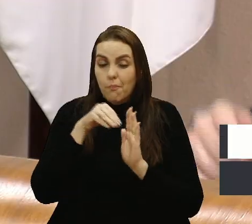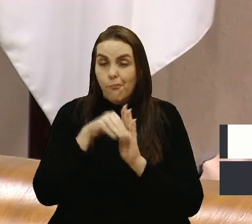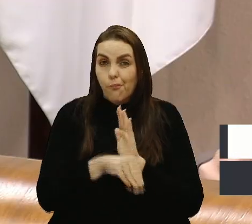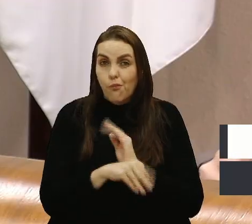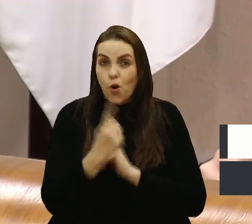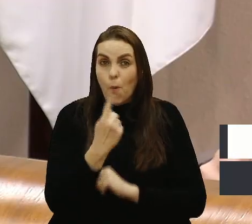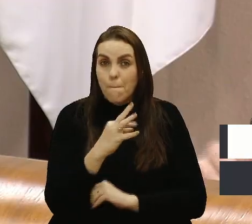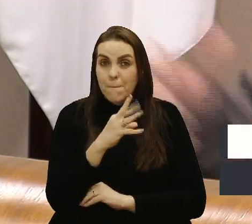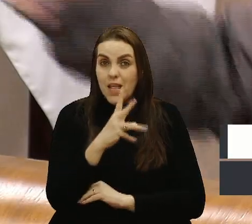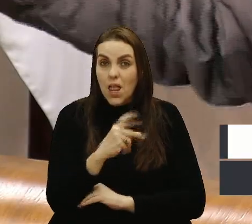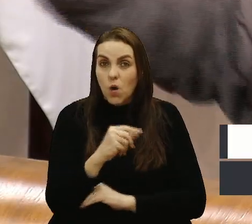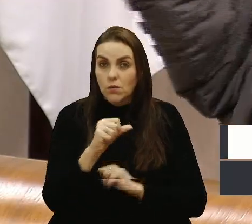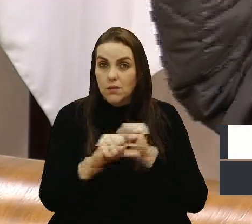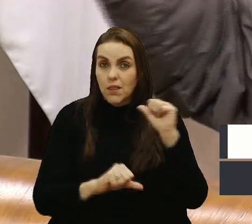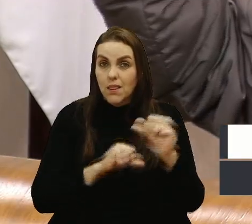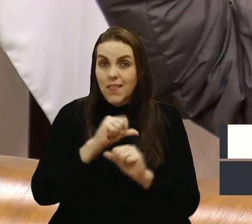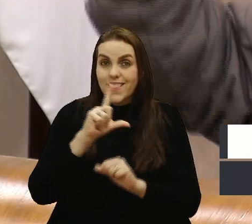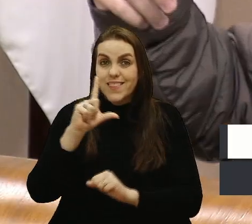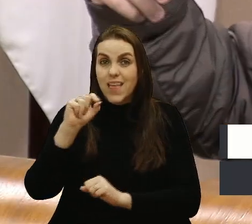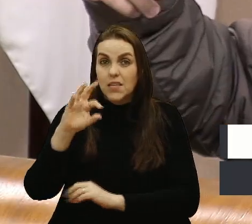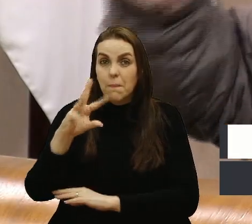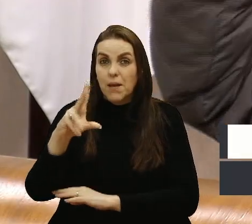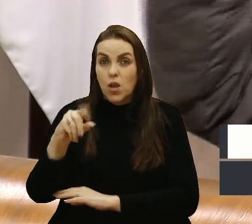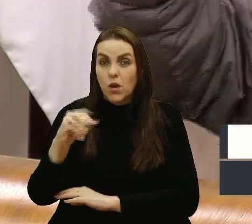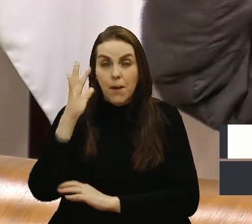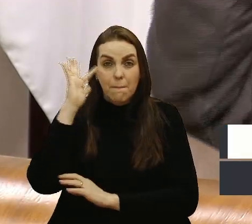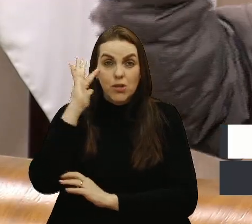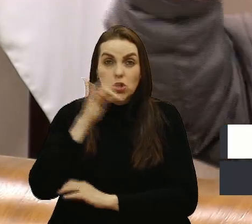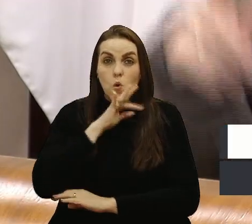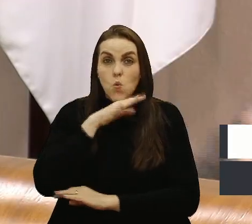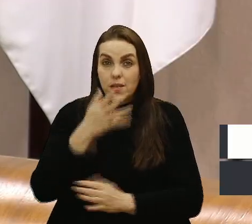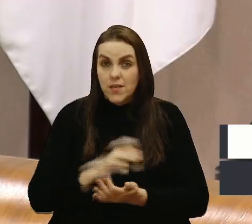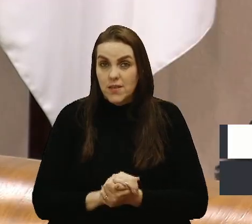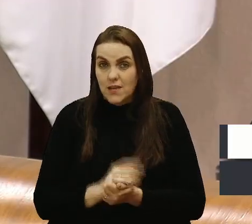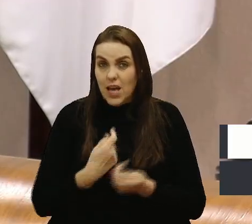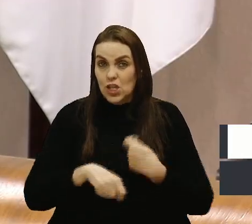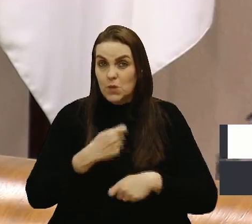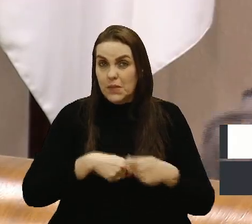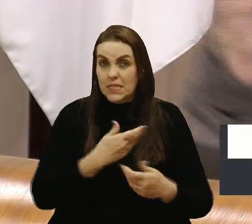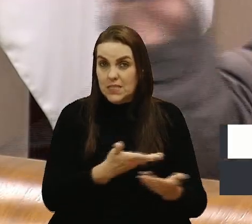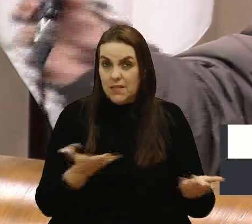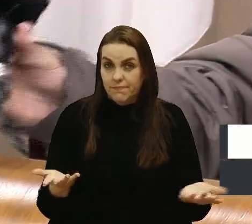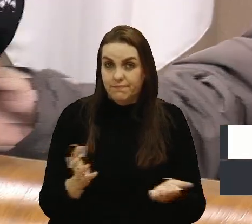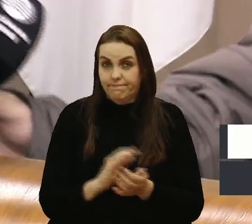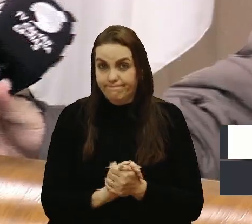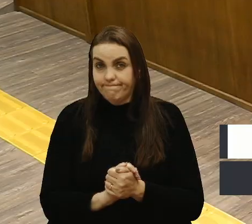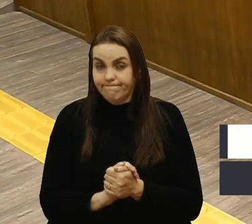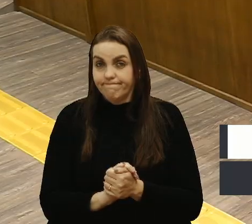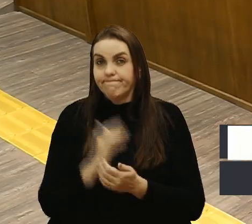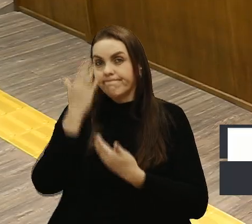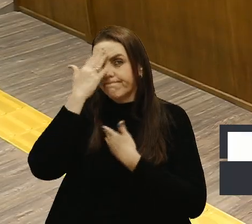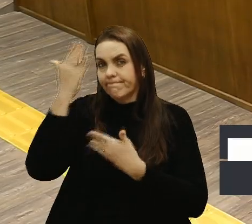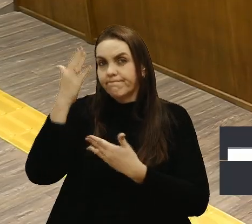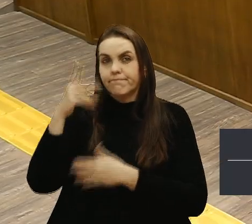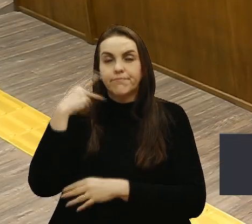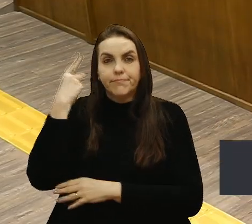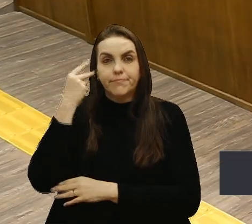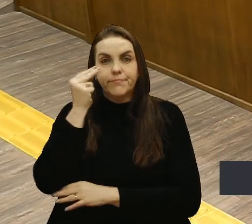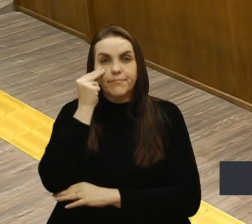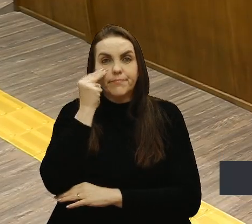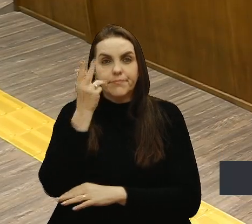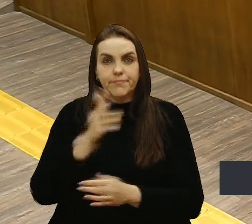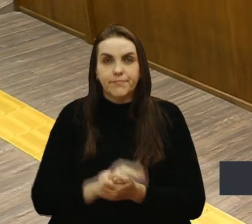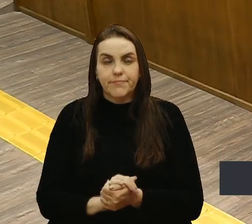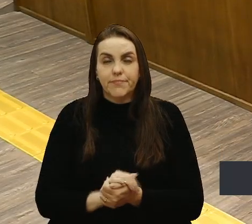transformou em 10. Imagina o ruim, Daiane. Imagina o ruim se o bom fez isso. Obrigado, vereador Libardi. E eu digo que